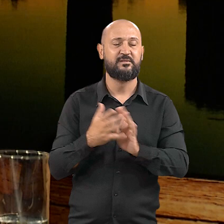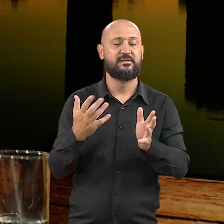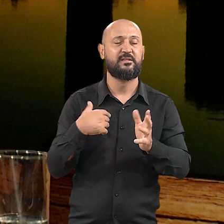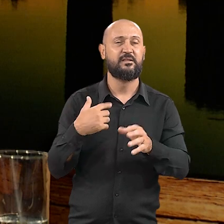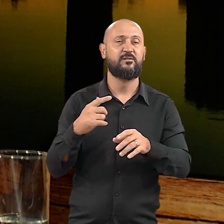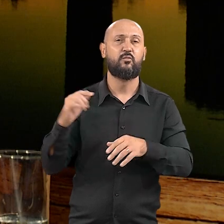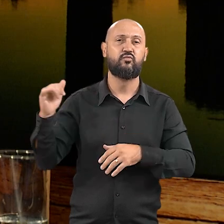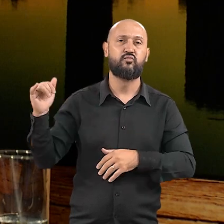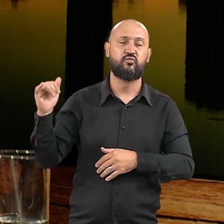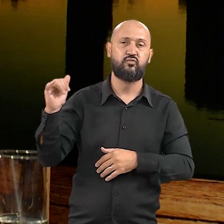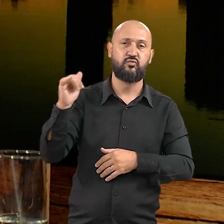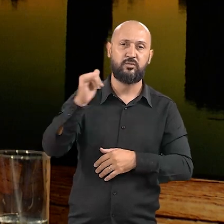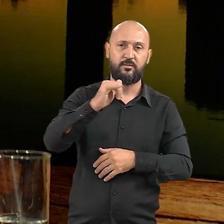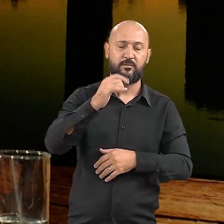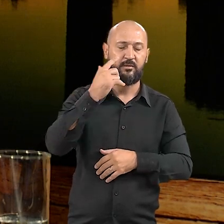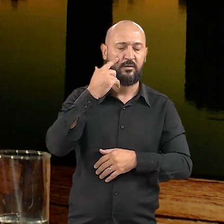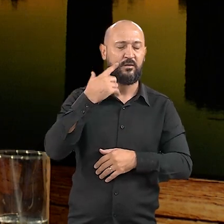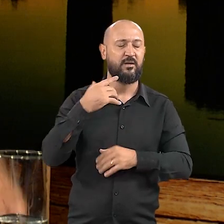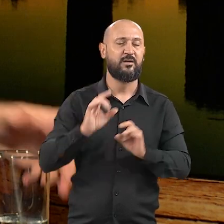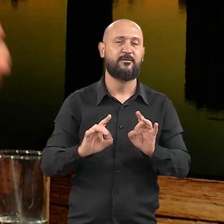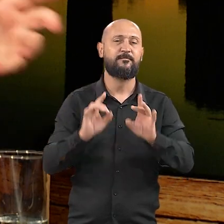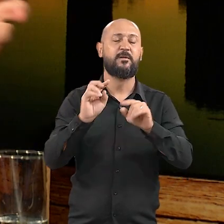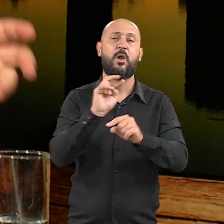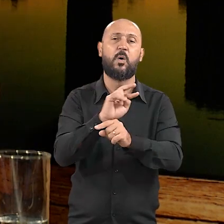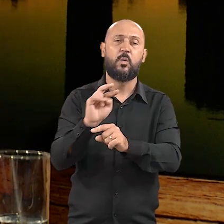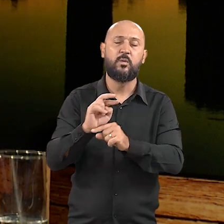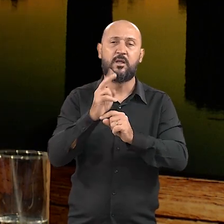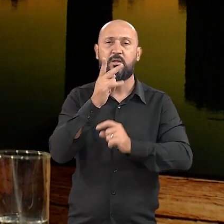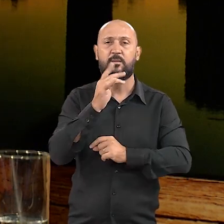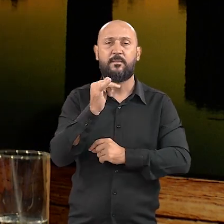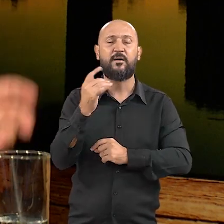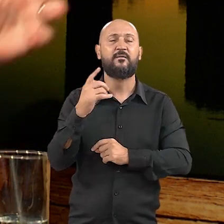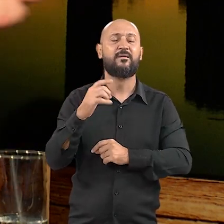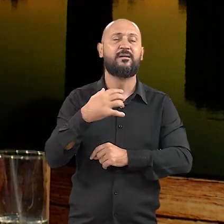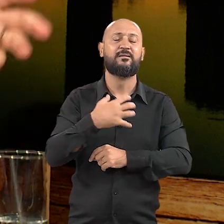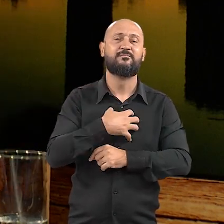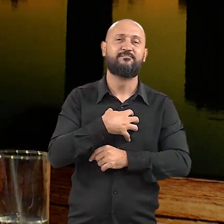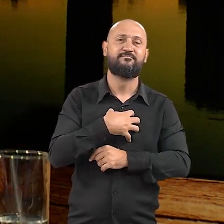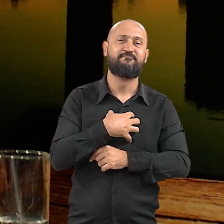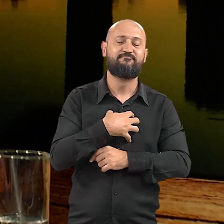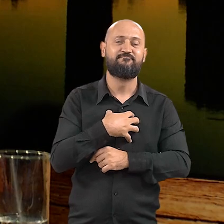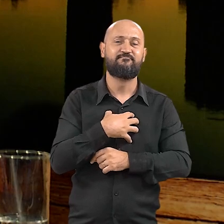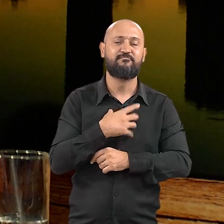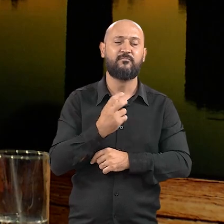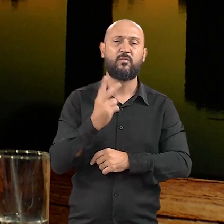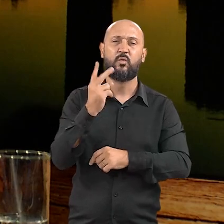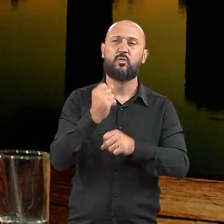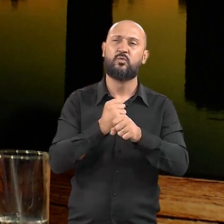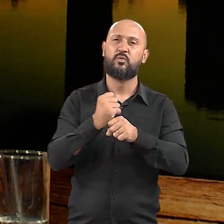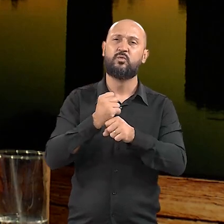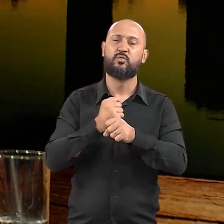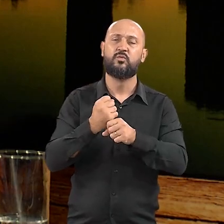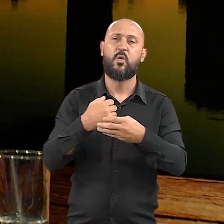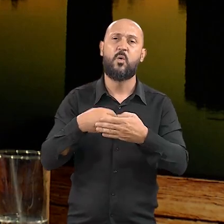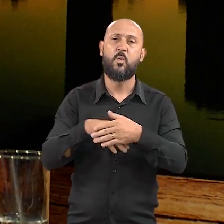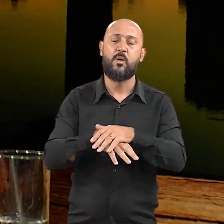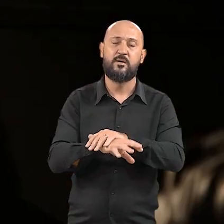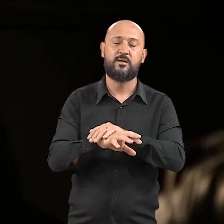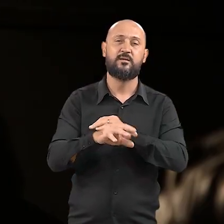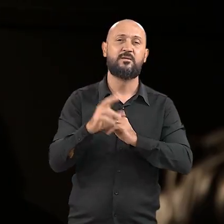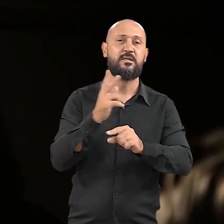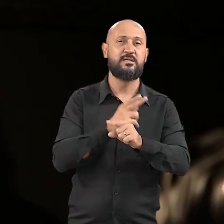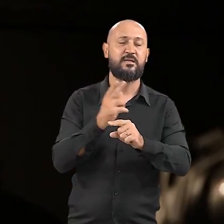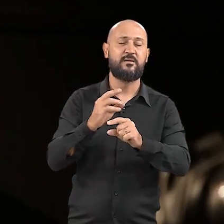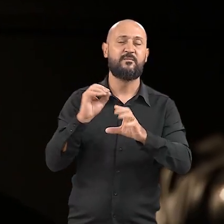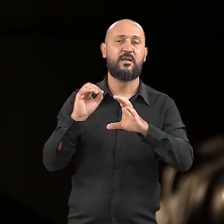E ele, num acidente de avião, até ele era um querido, mas ele que cuidava essas coisas do pai. Então ficou aquele clima, ficou uns 2 anos engavetado esse